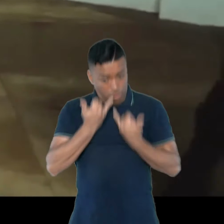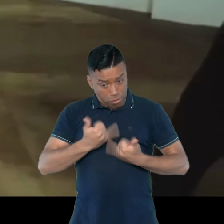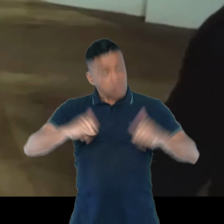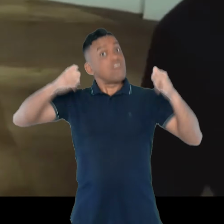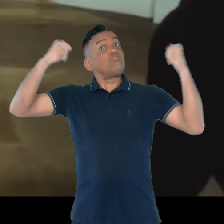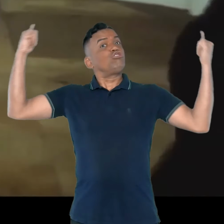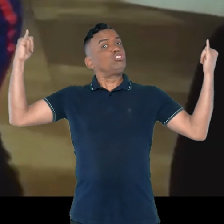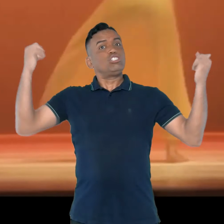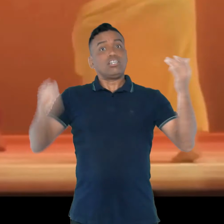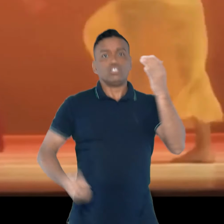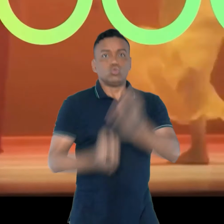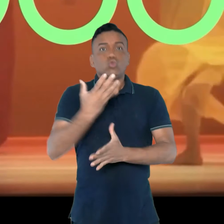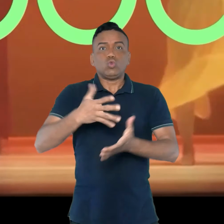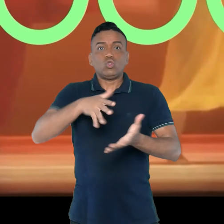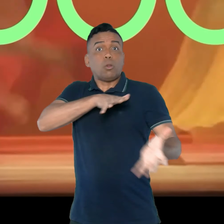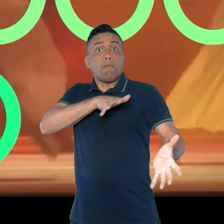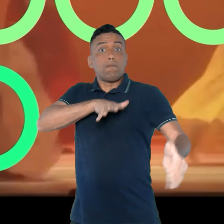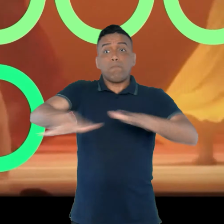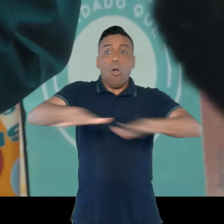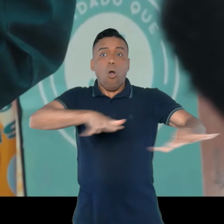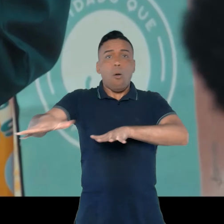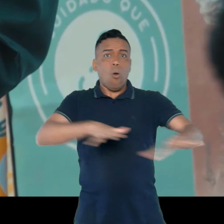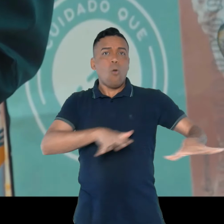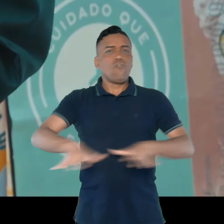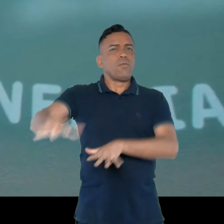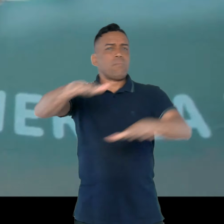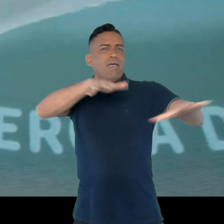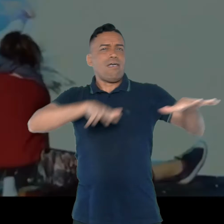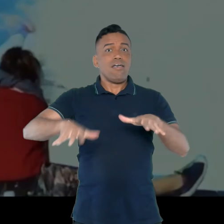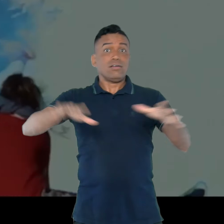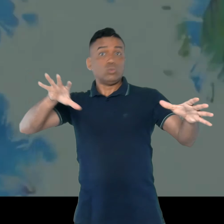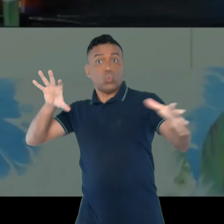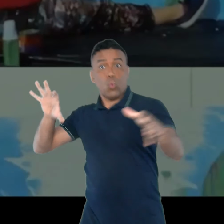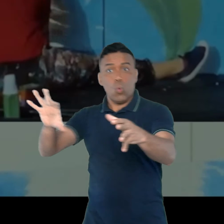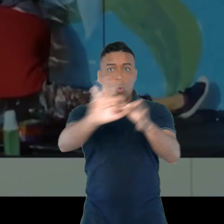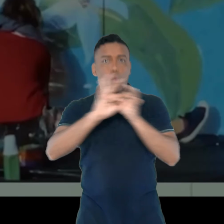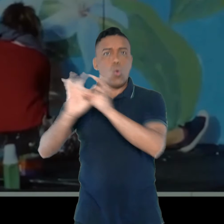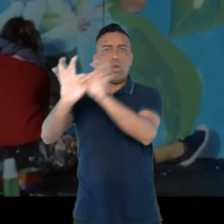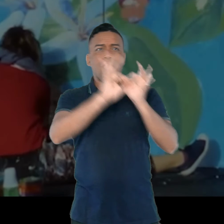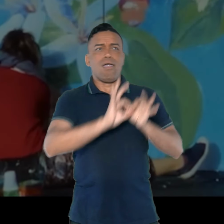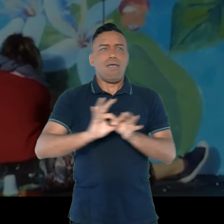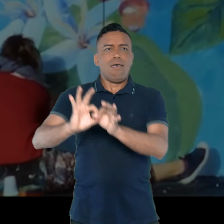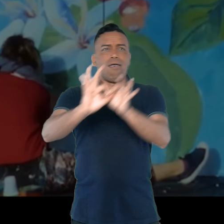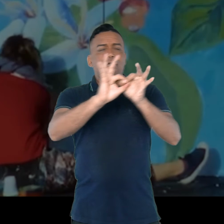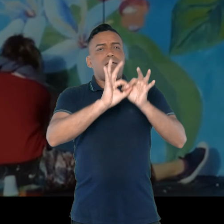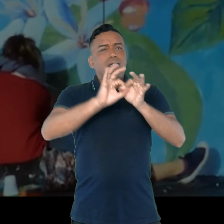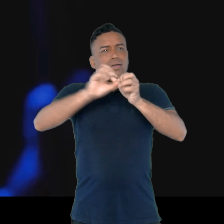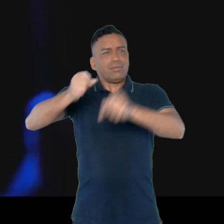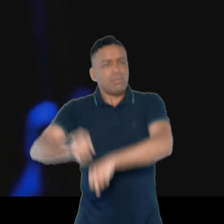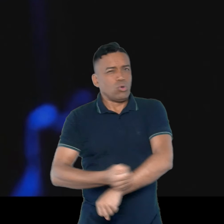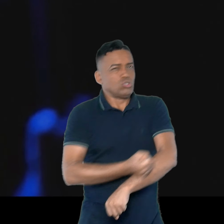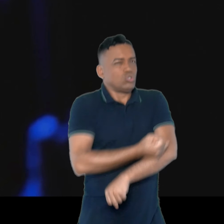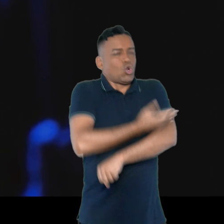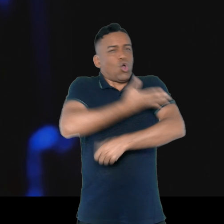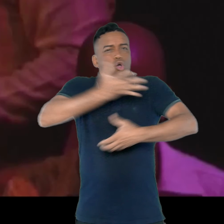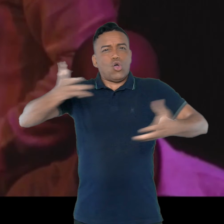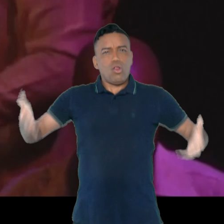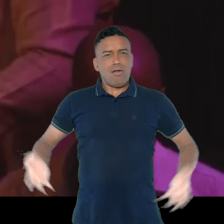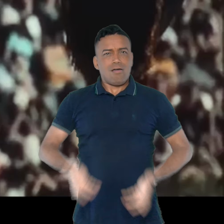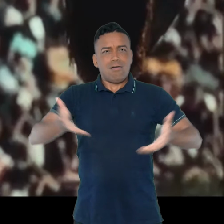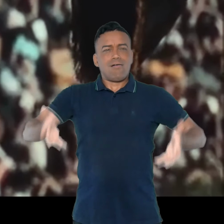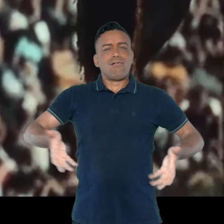energia que gera movimento, energia que conecta, aproxima, emociona,